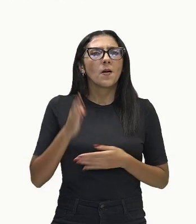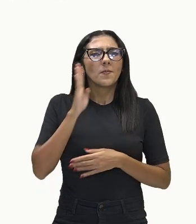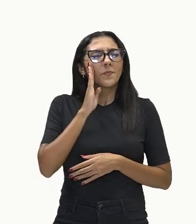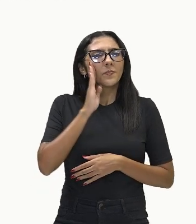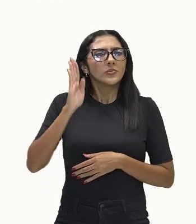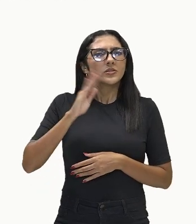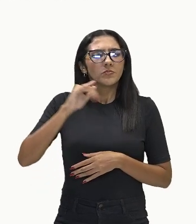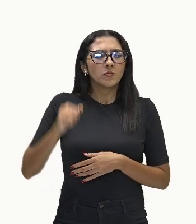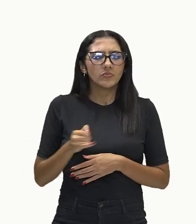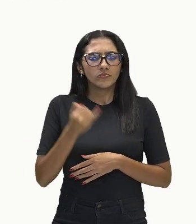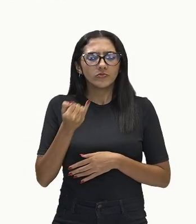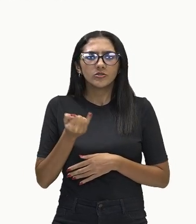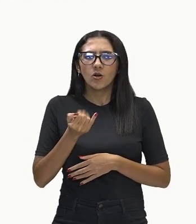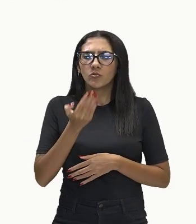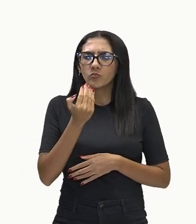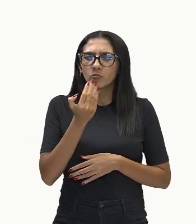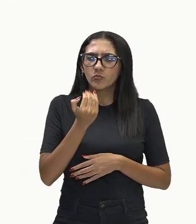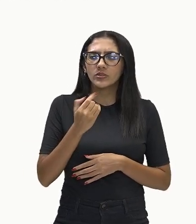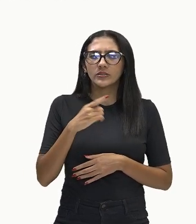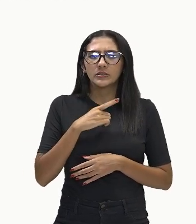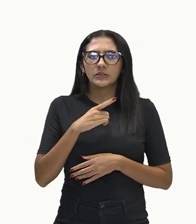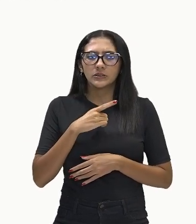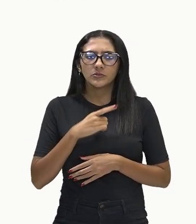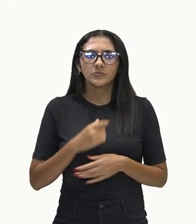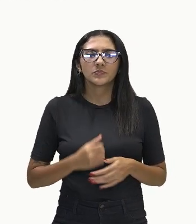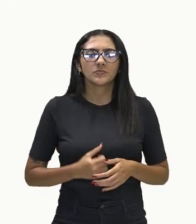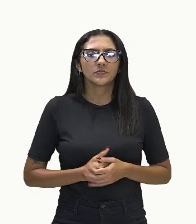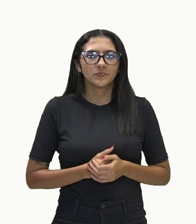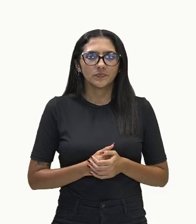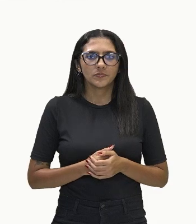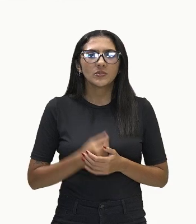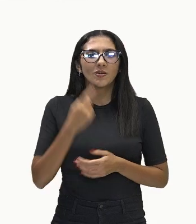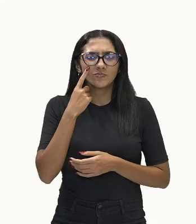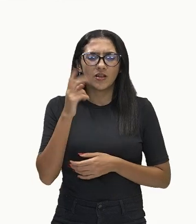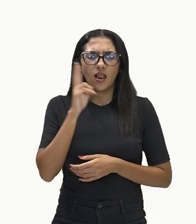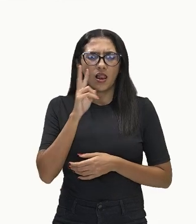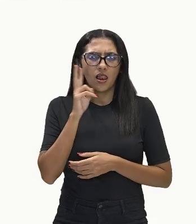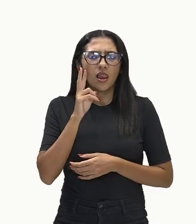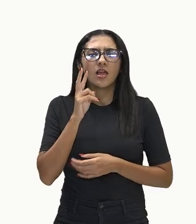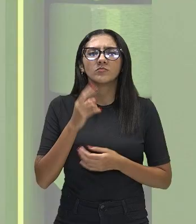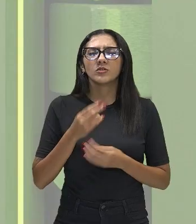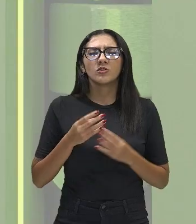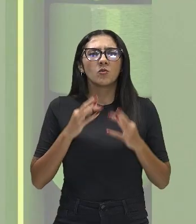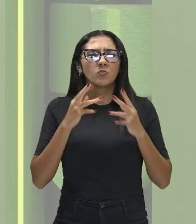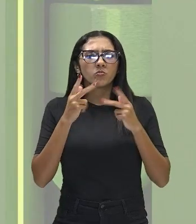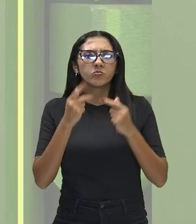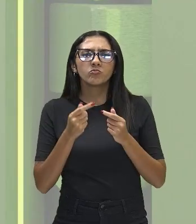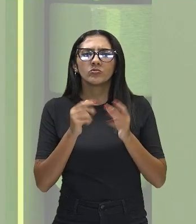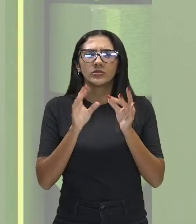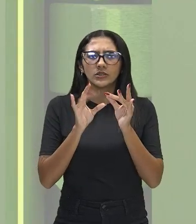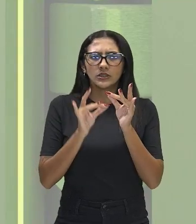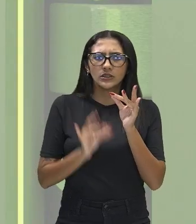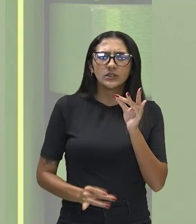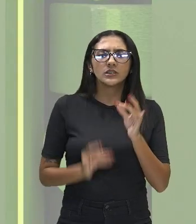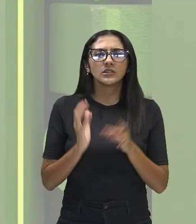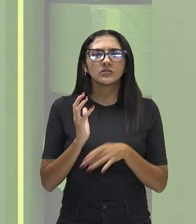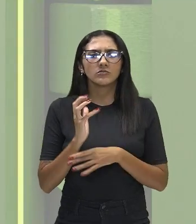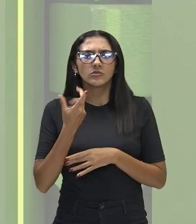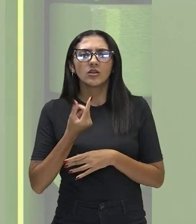energia utilizadas, ou seja, nós vimos aí todo o processo de digestão dentro, né, da